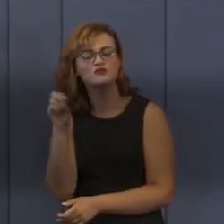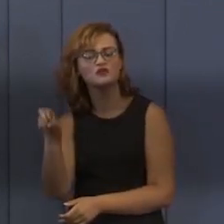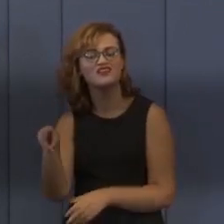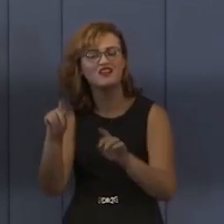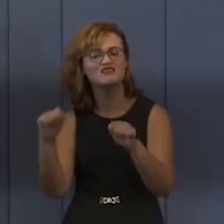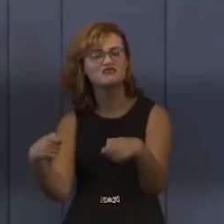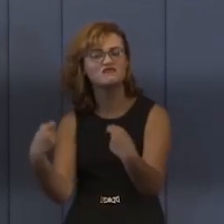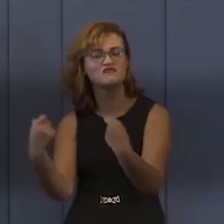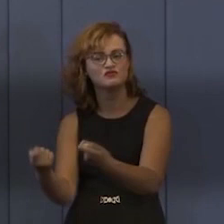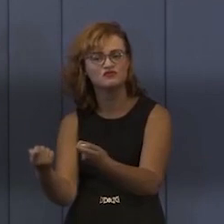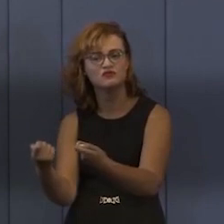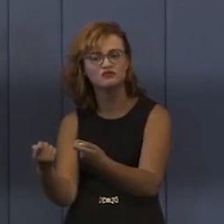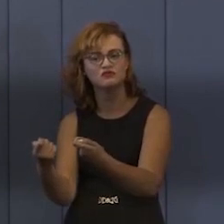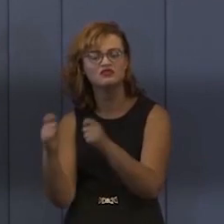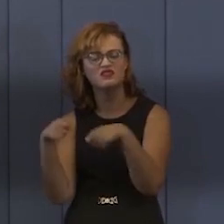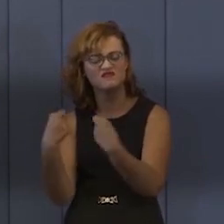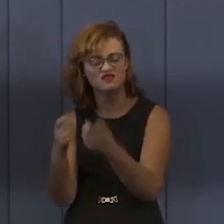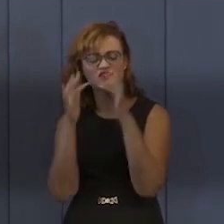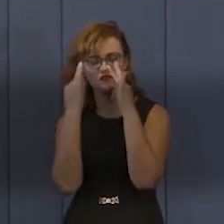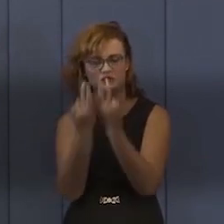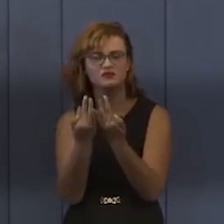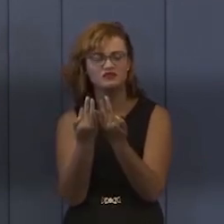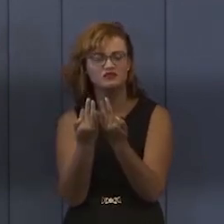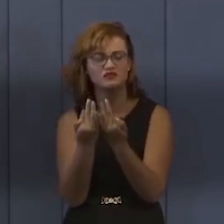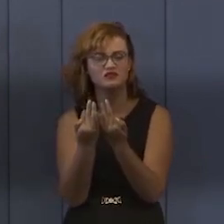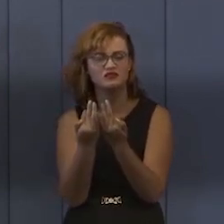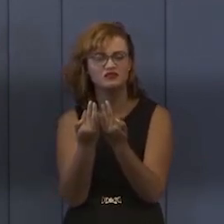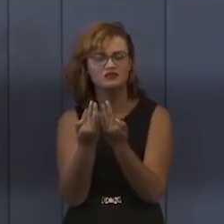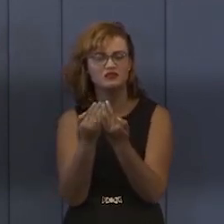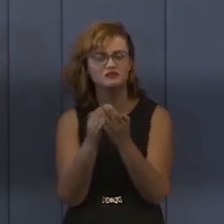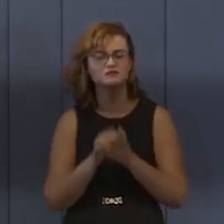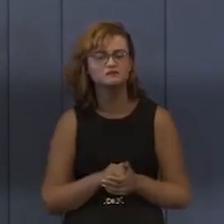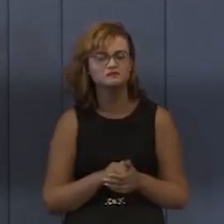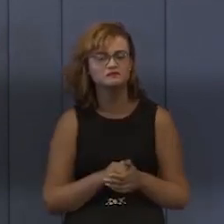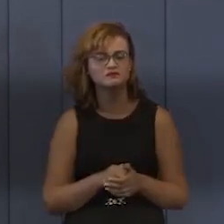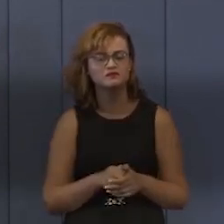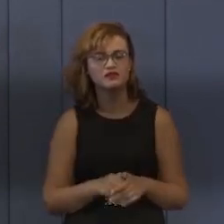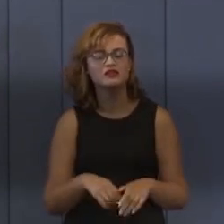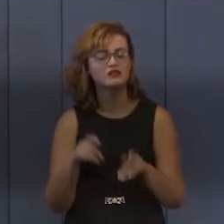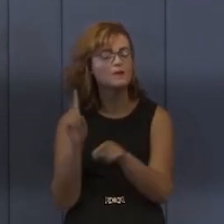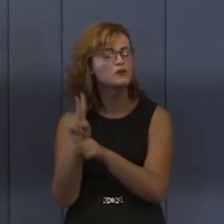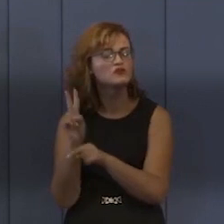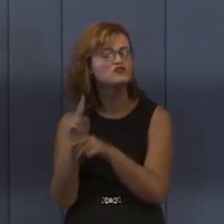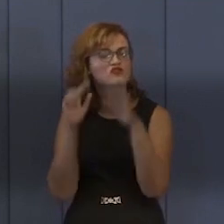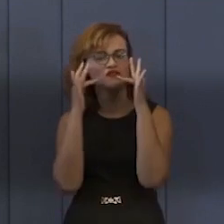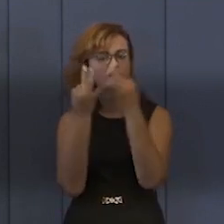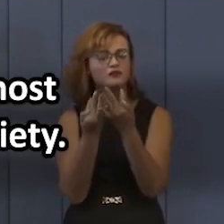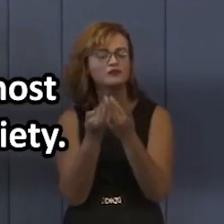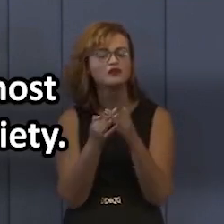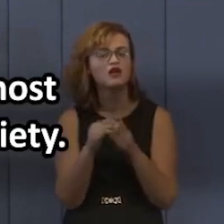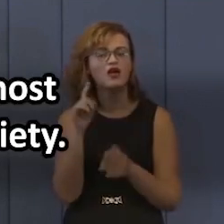Então, o Hiram Hazzone é, obviamente, um profundo defensor da família, do seu ponto de vista